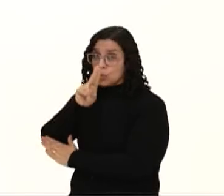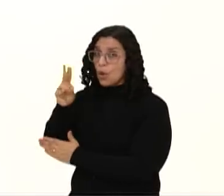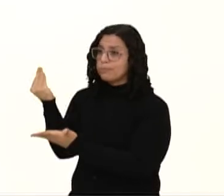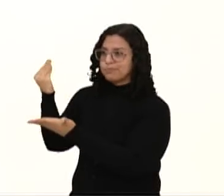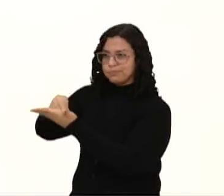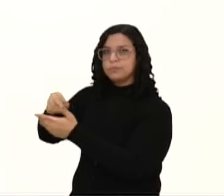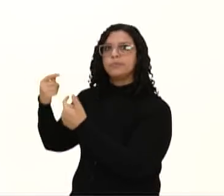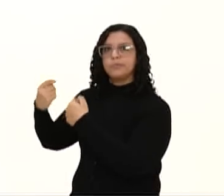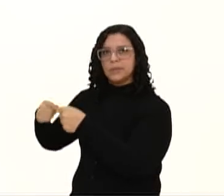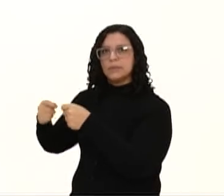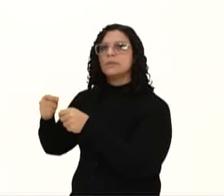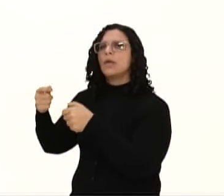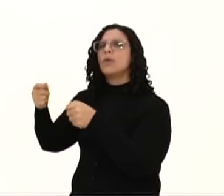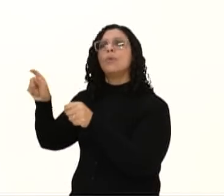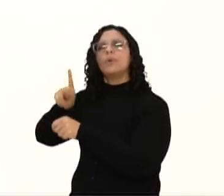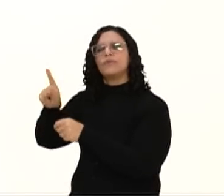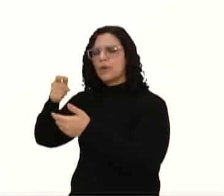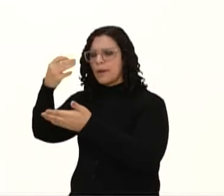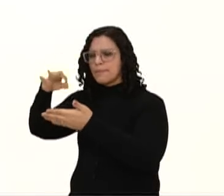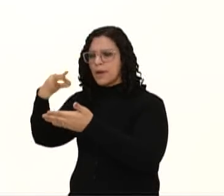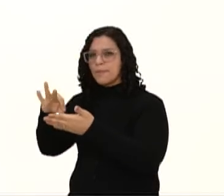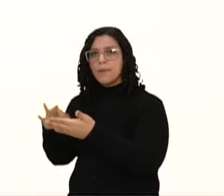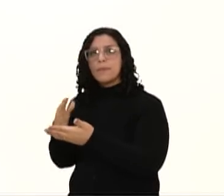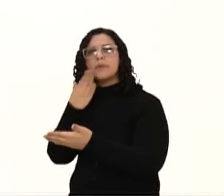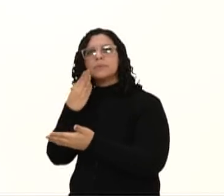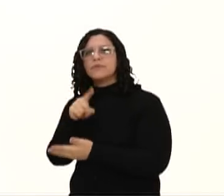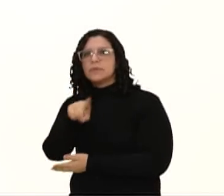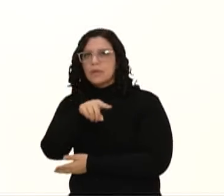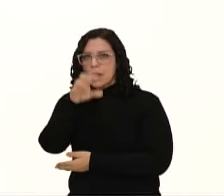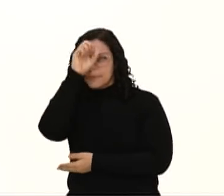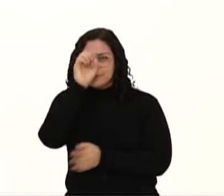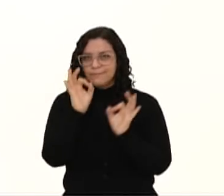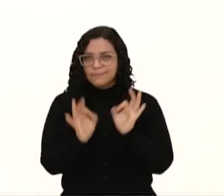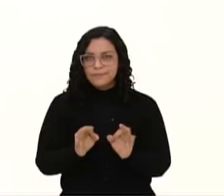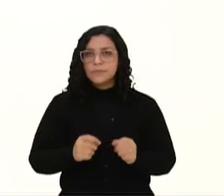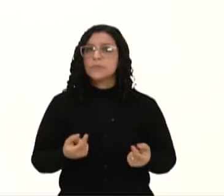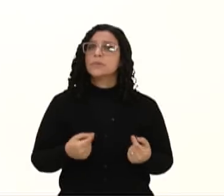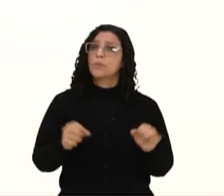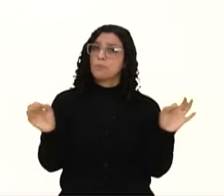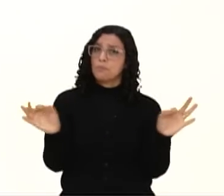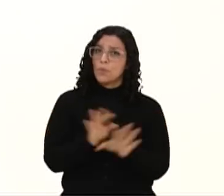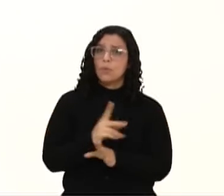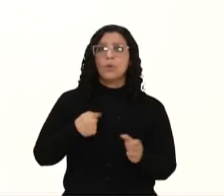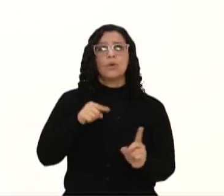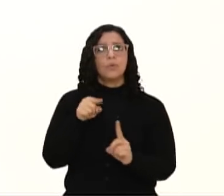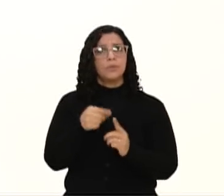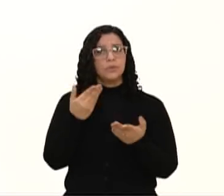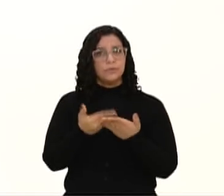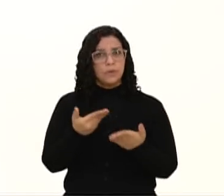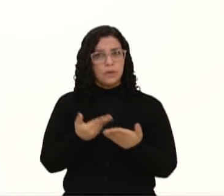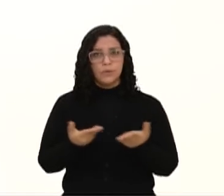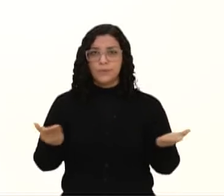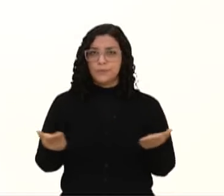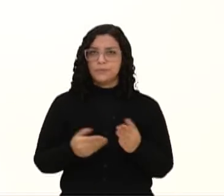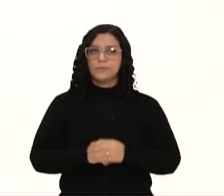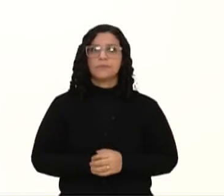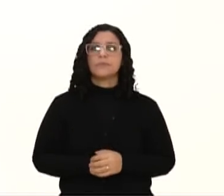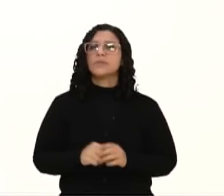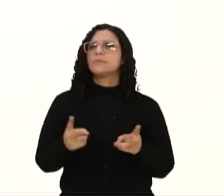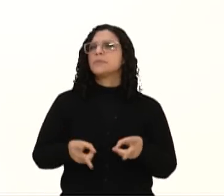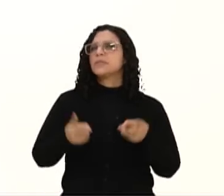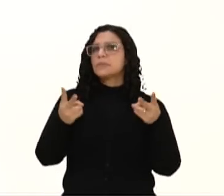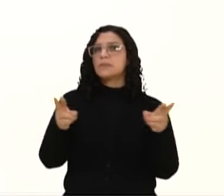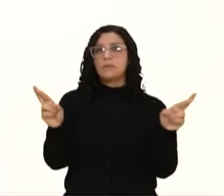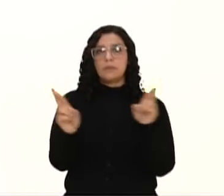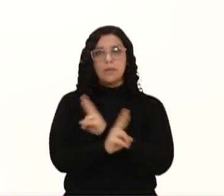ali, tudo certo, o professor também poderá acompanhar teu rendimento, ok? Dito isso ali, o objetivo da nossa aula de hoje, identificar